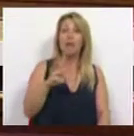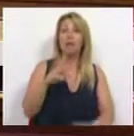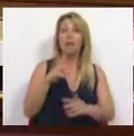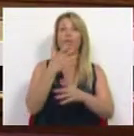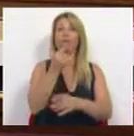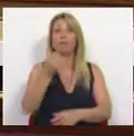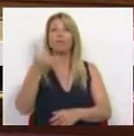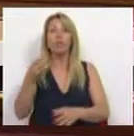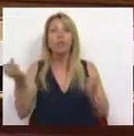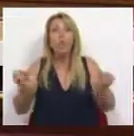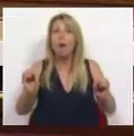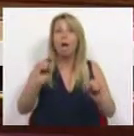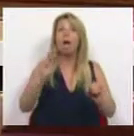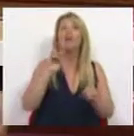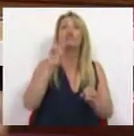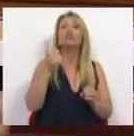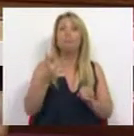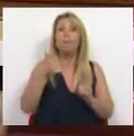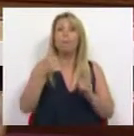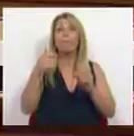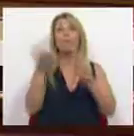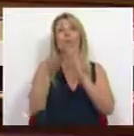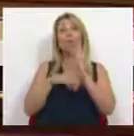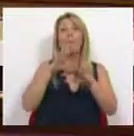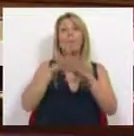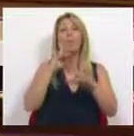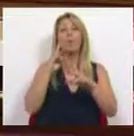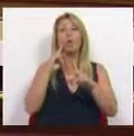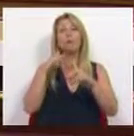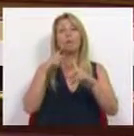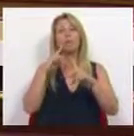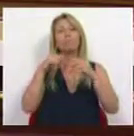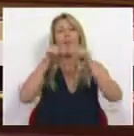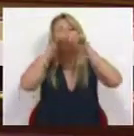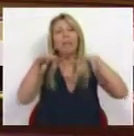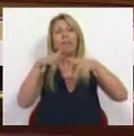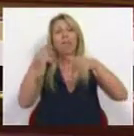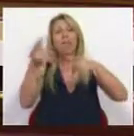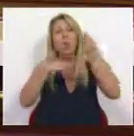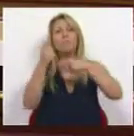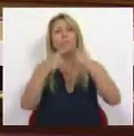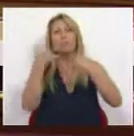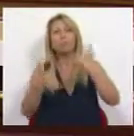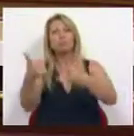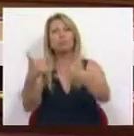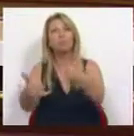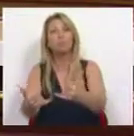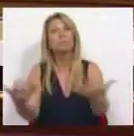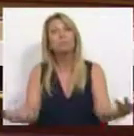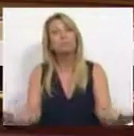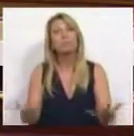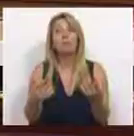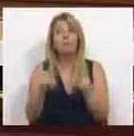um subprograma para as cadeias de circuitos curtos de comercialização. Bom, eu acho que é problemático, ou pelo menos que